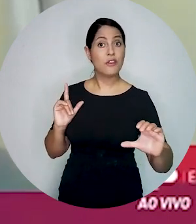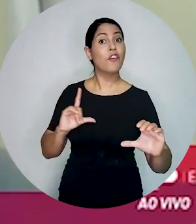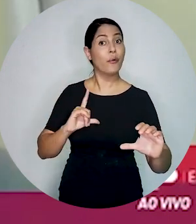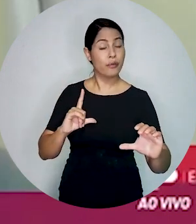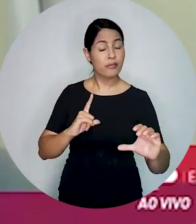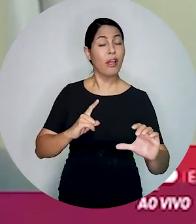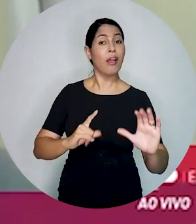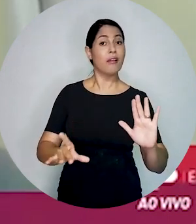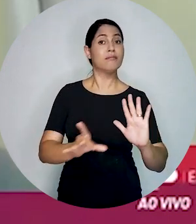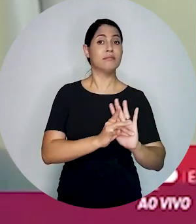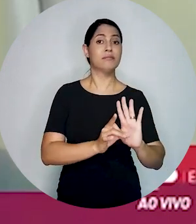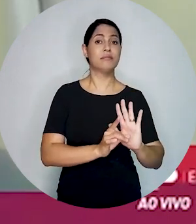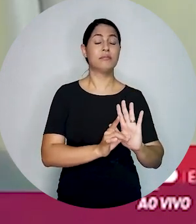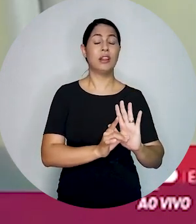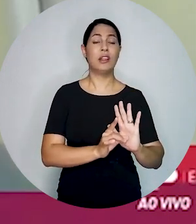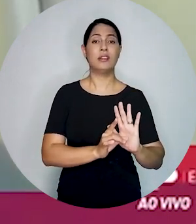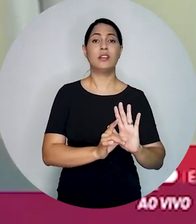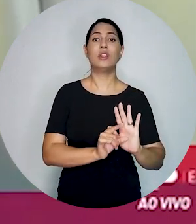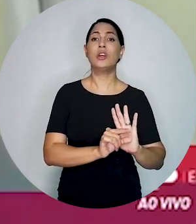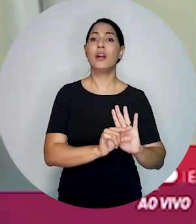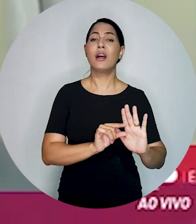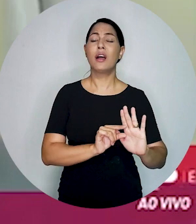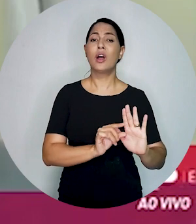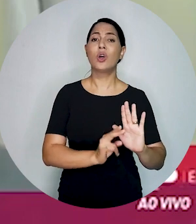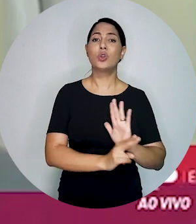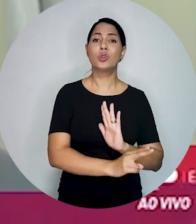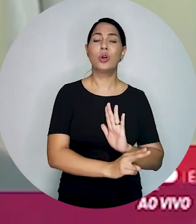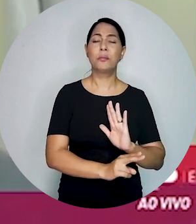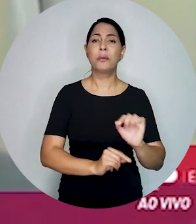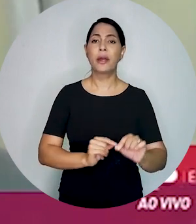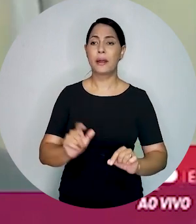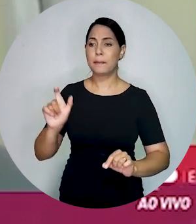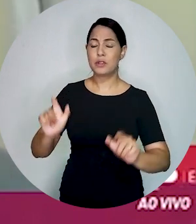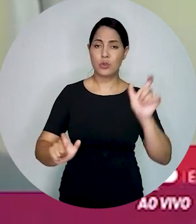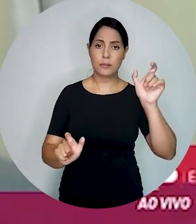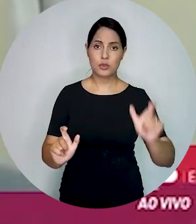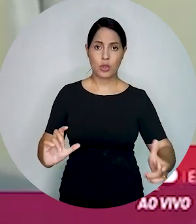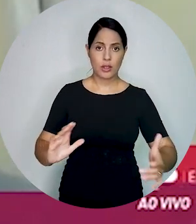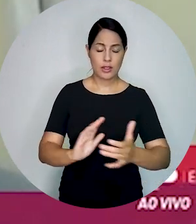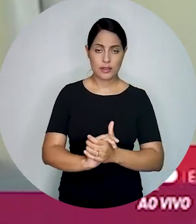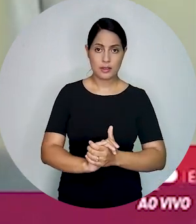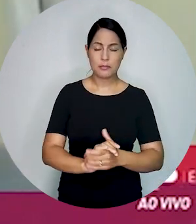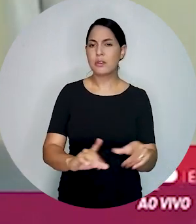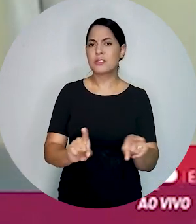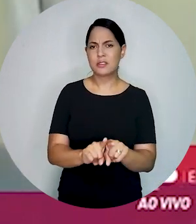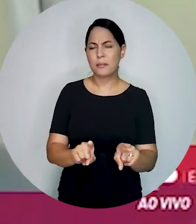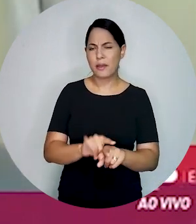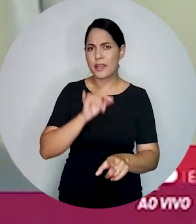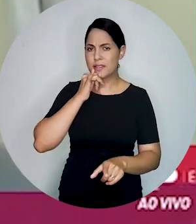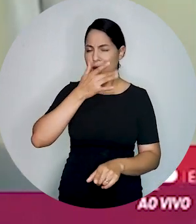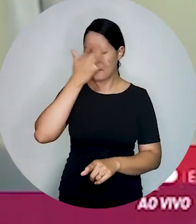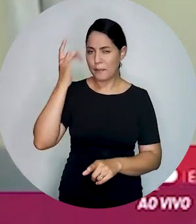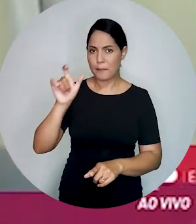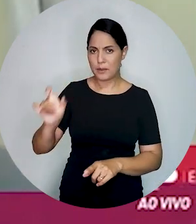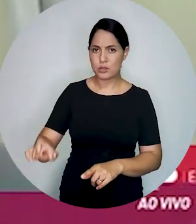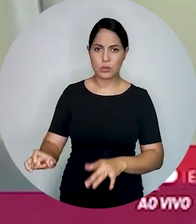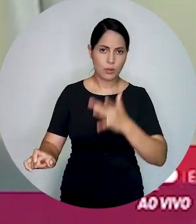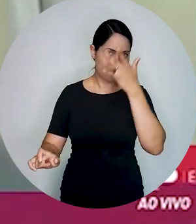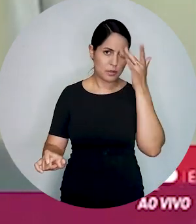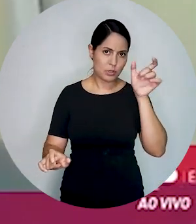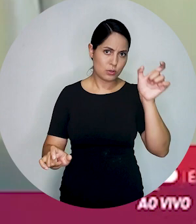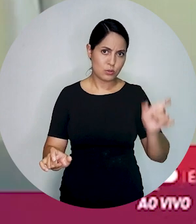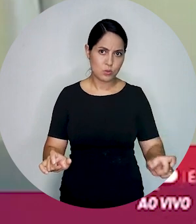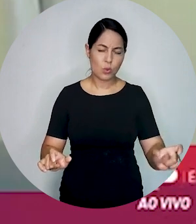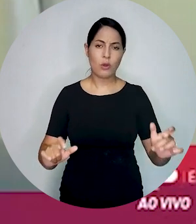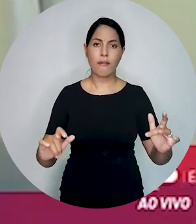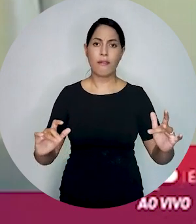cláusula geral, que não só se refere às pessoas casadas, mas principalmente às relações fundadas na ideia